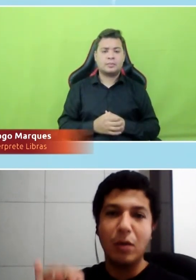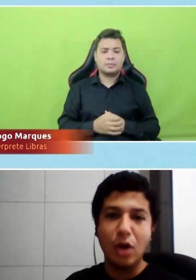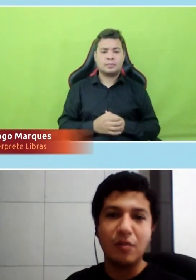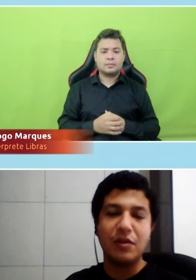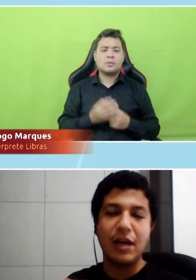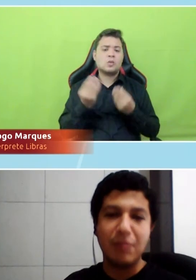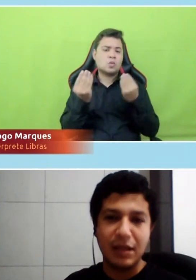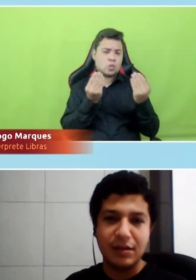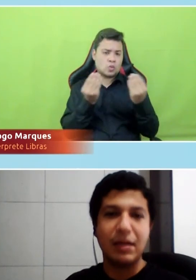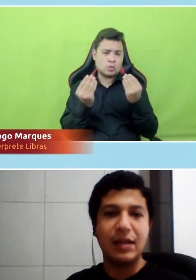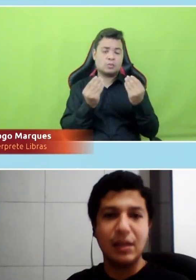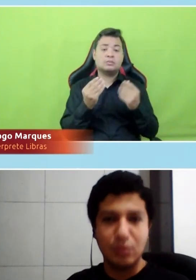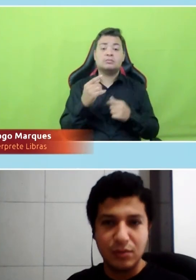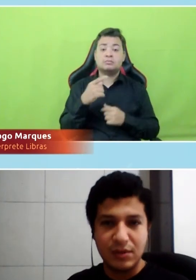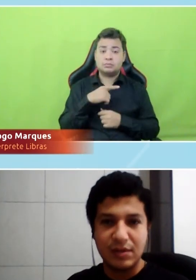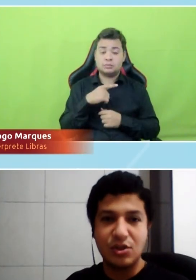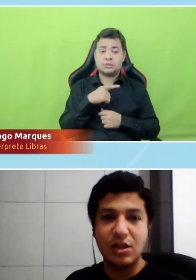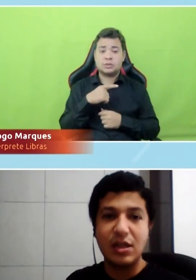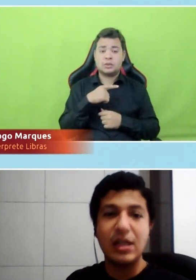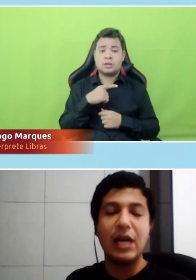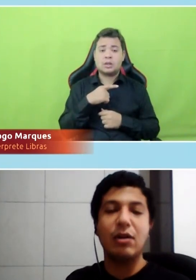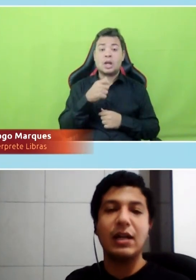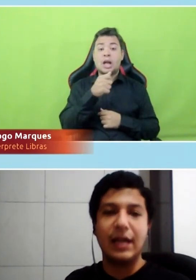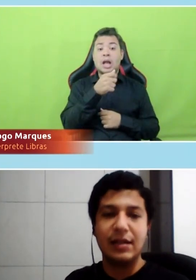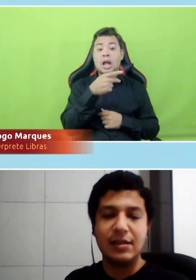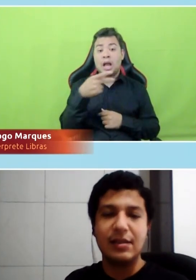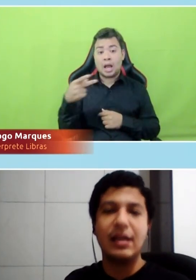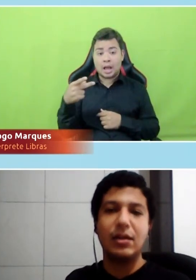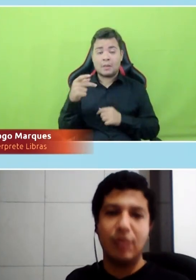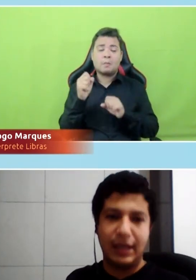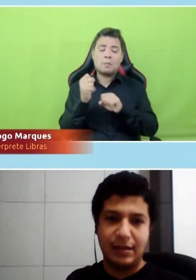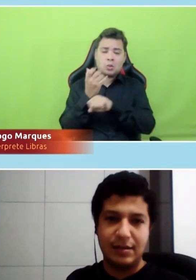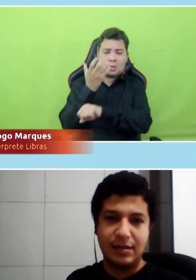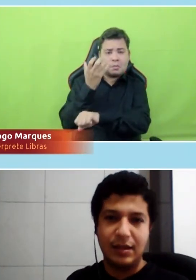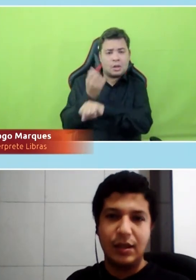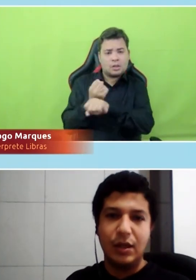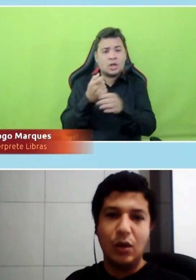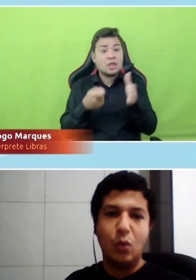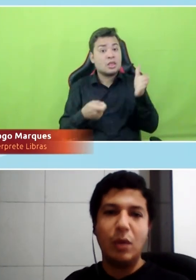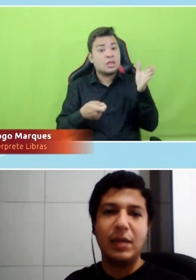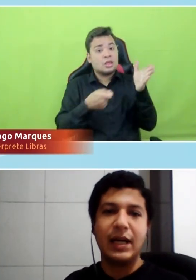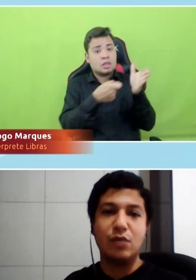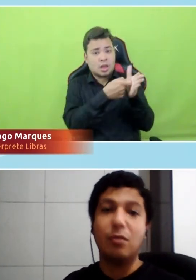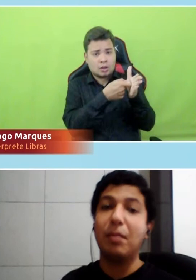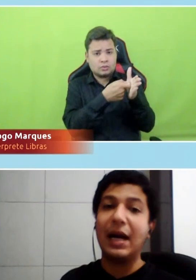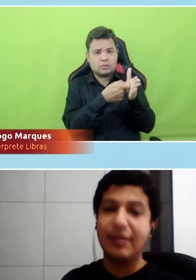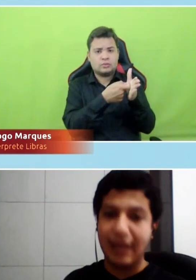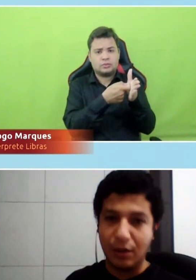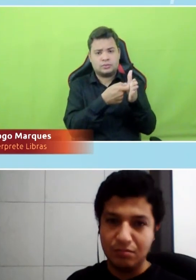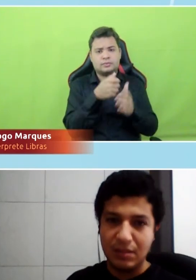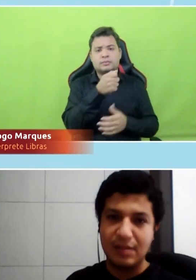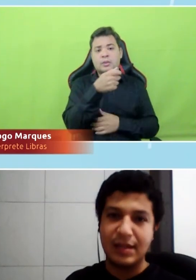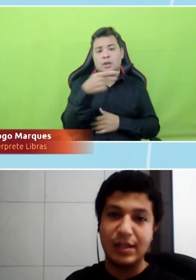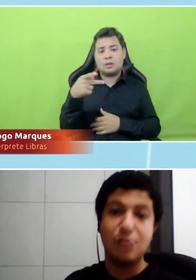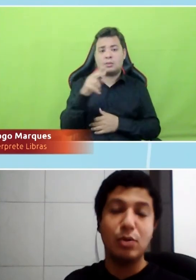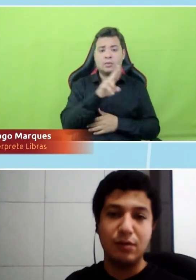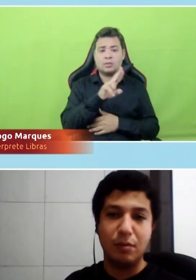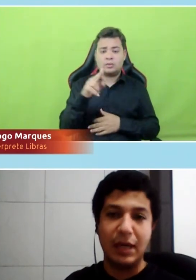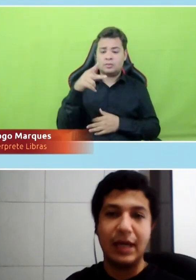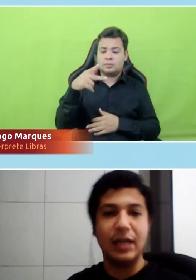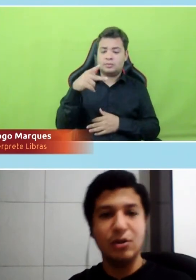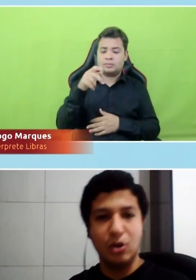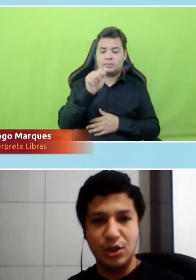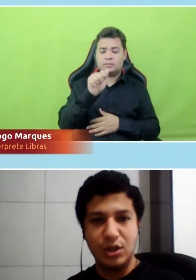uma nova ferramenta para denúncias de irregularidades eleitorais. O aplicativo Pardal está disponível